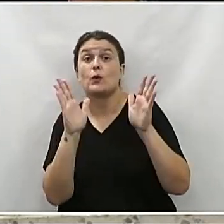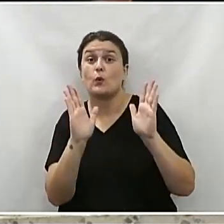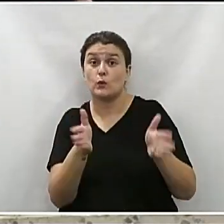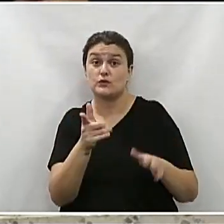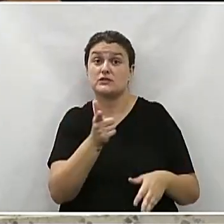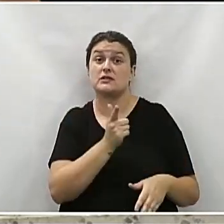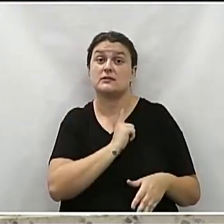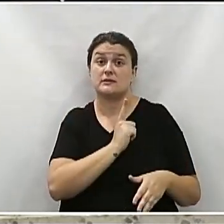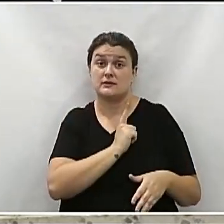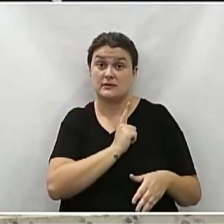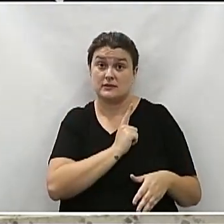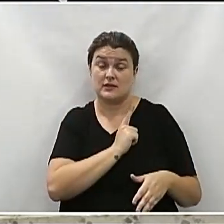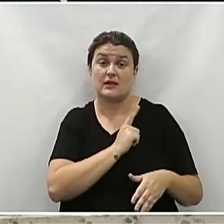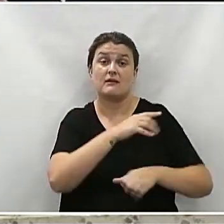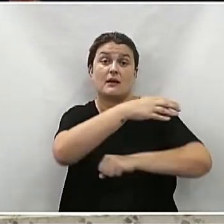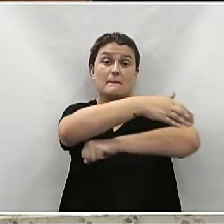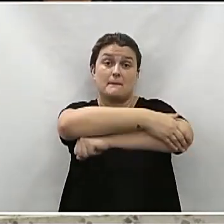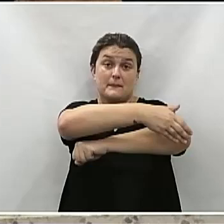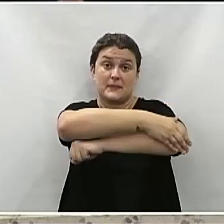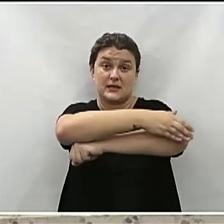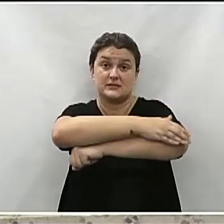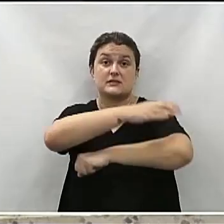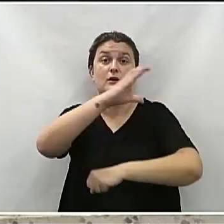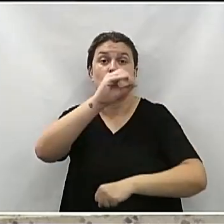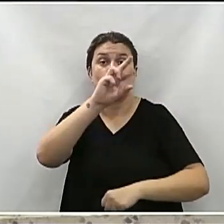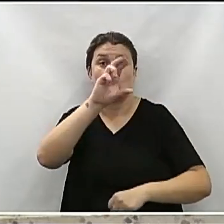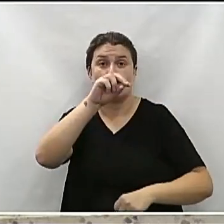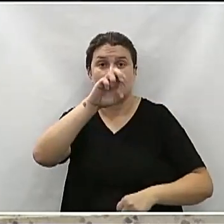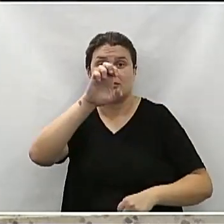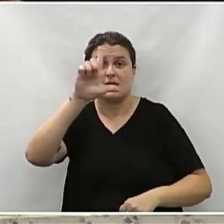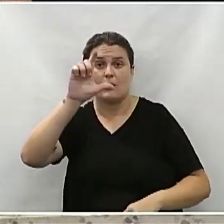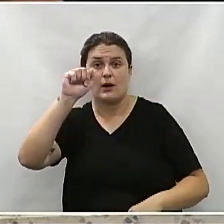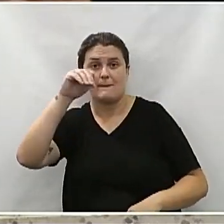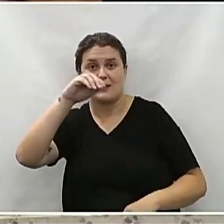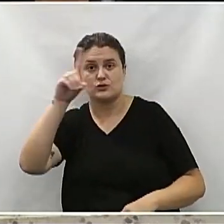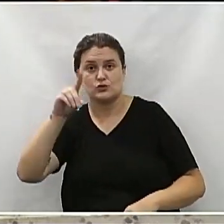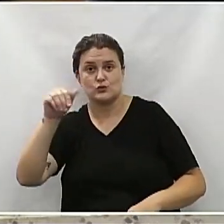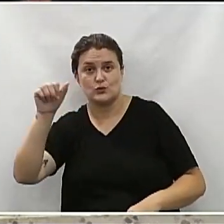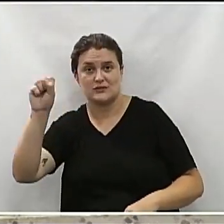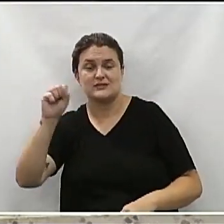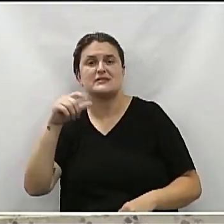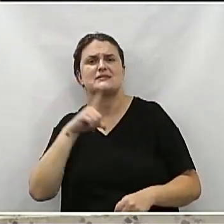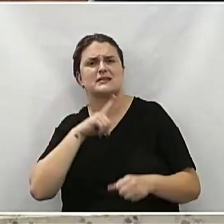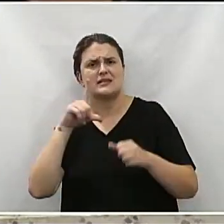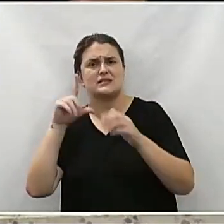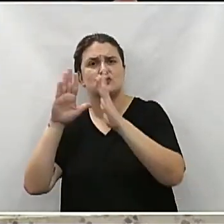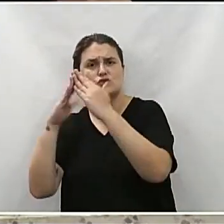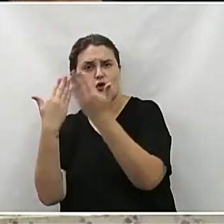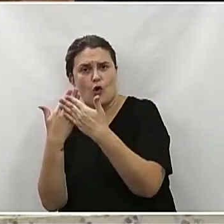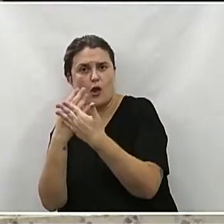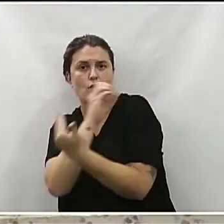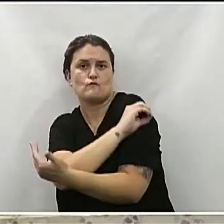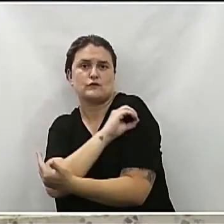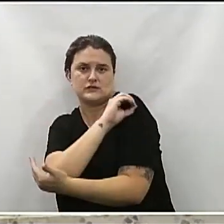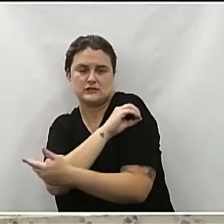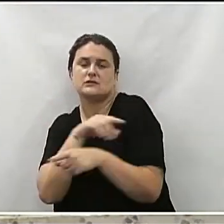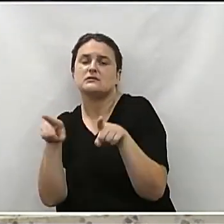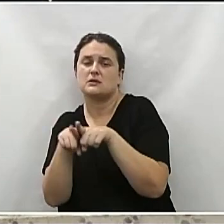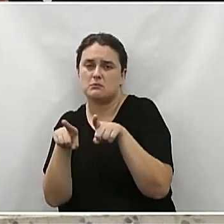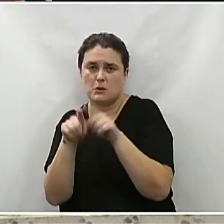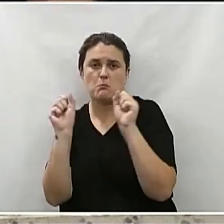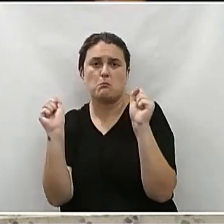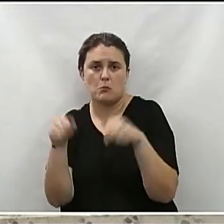espaço como a Praça Coronel Amazonas, que pode receber essa carreta. Nós temos um espaço na Escola Oficina, que também pode receber essa